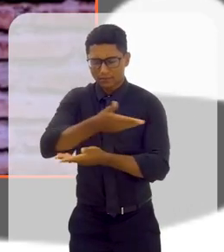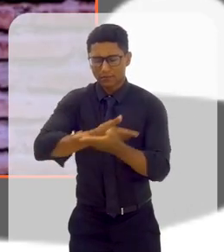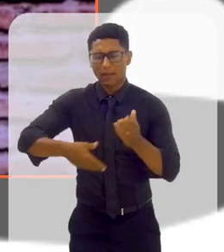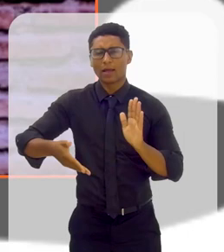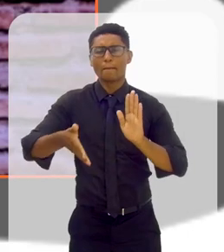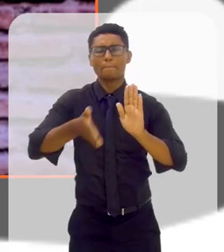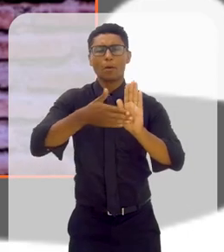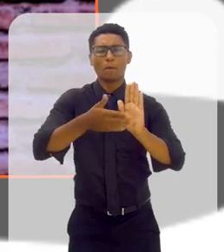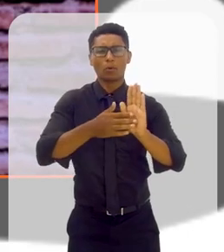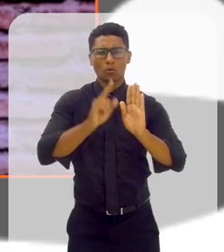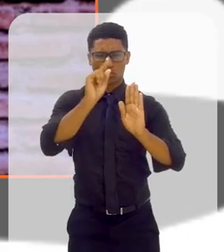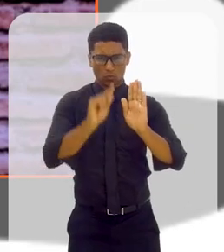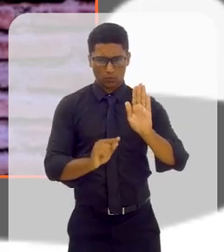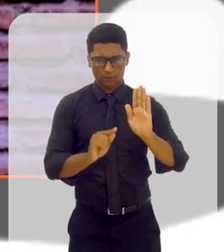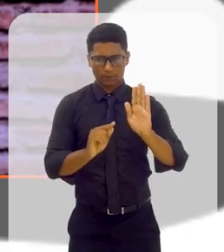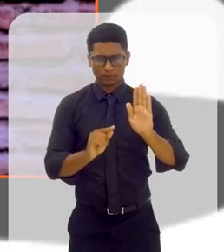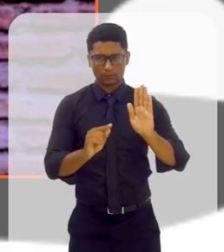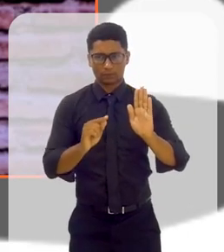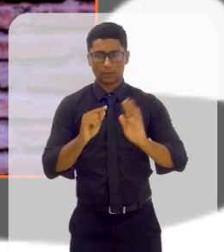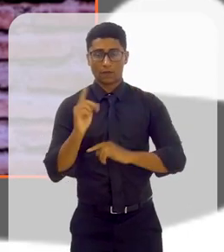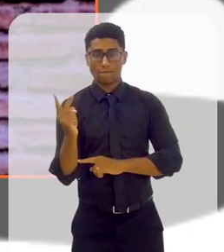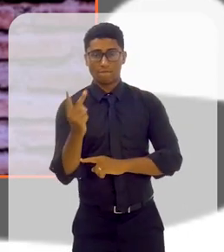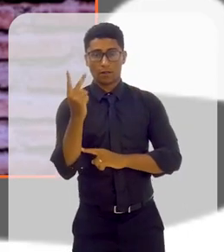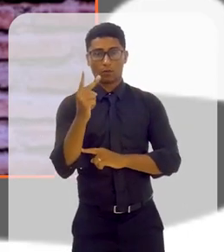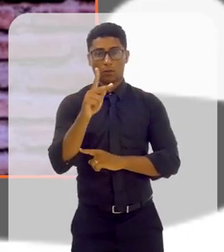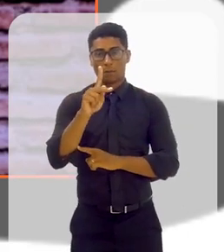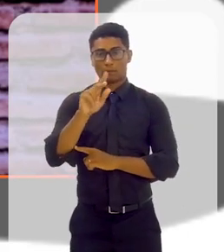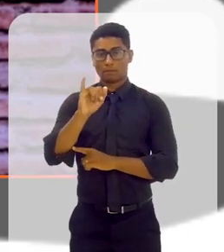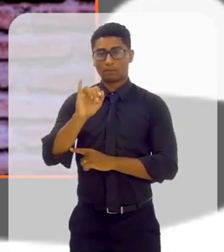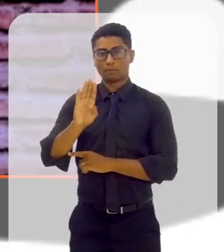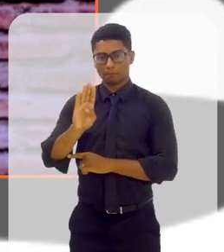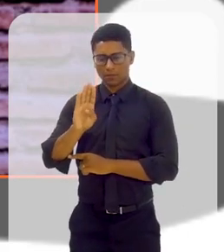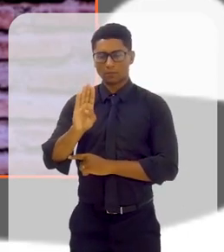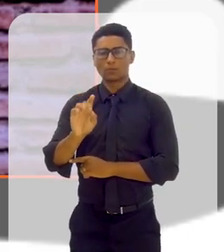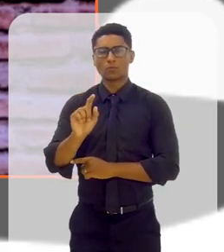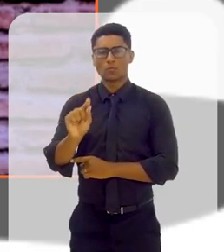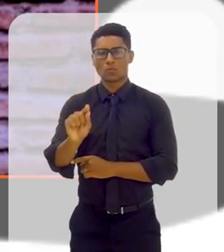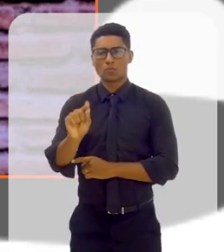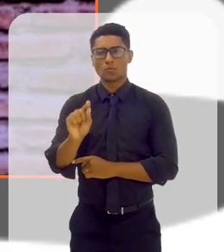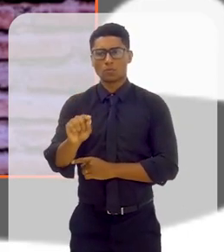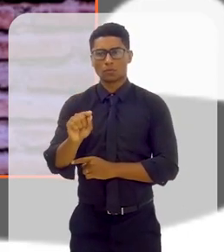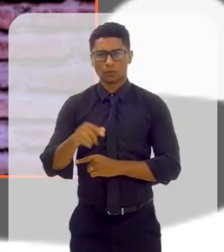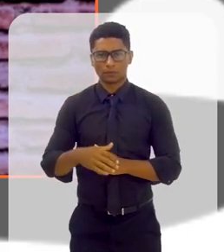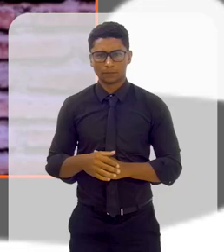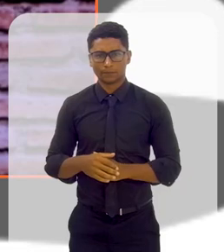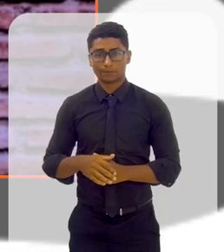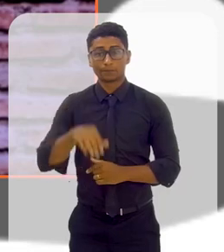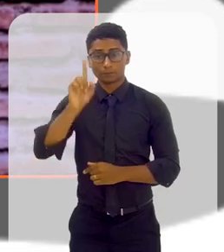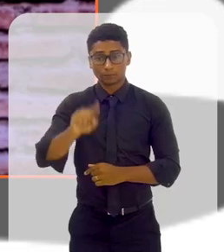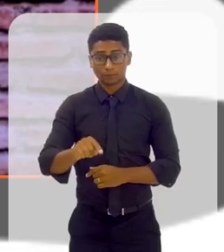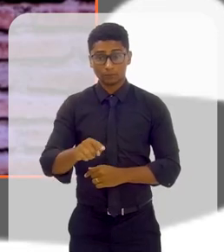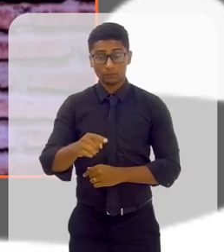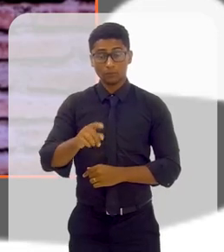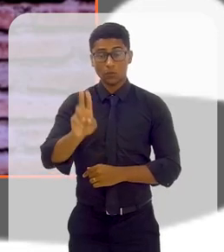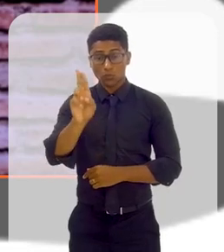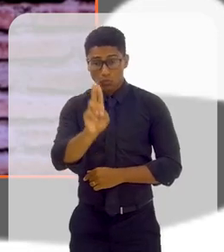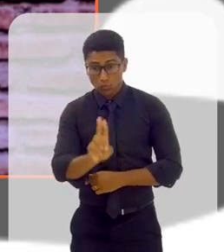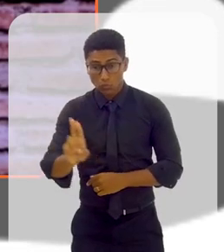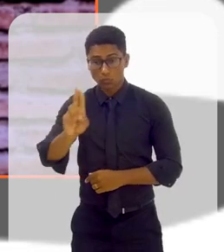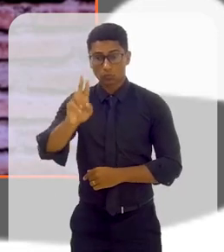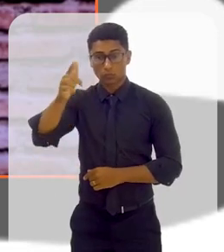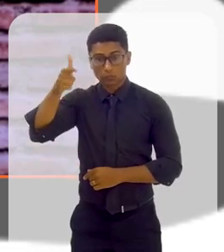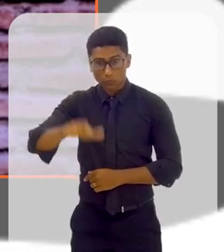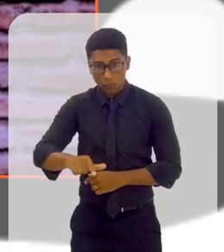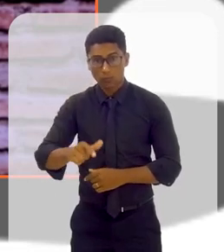PIB gerado a partir desse modelo, seja por compartilhamento, reuso,